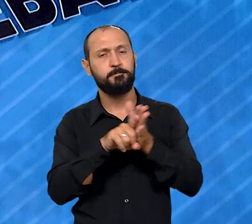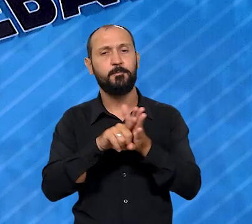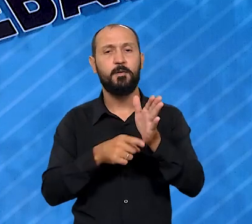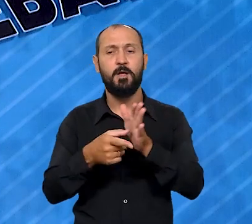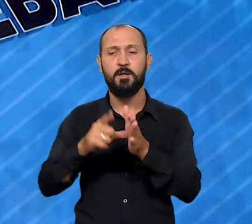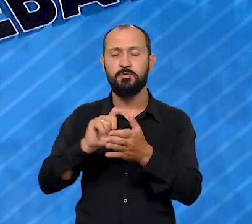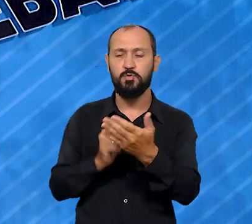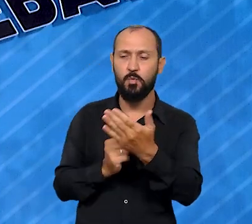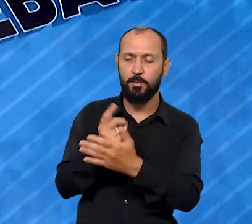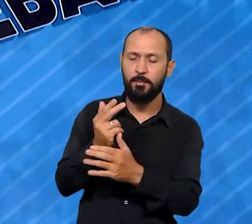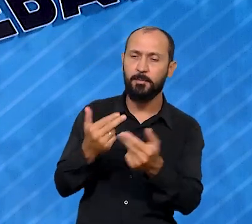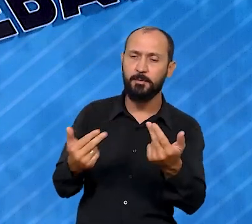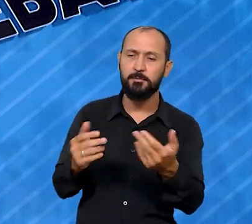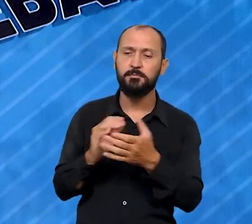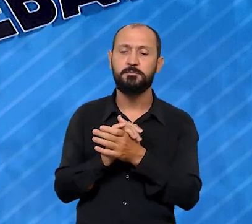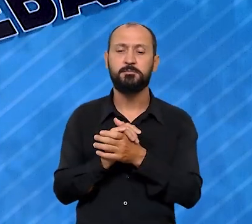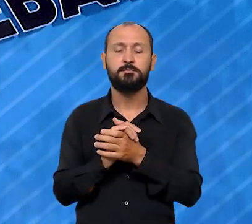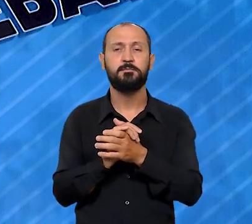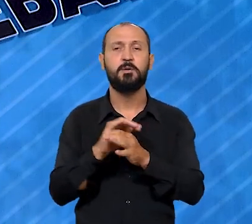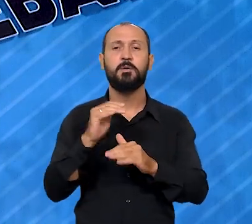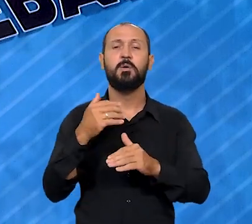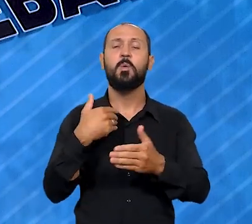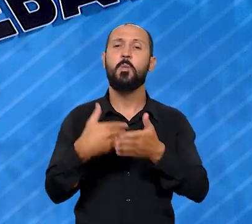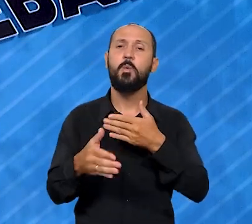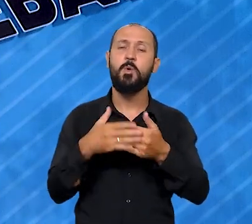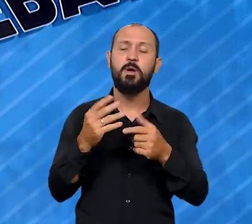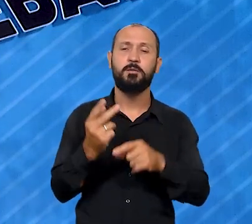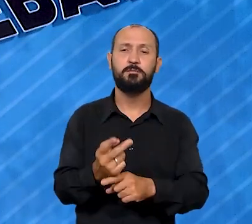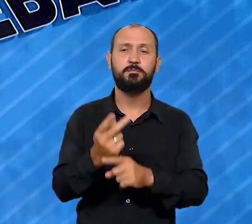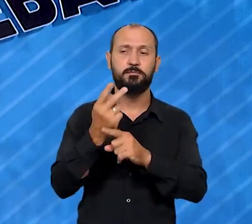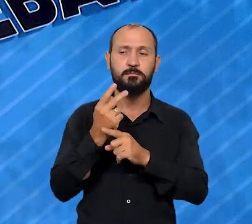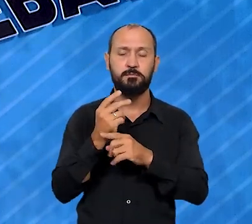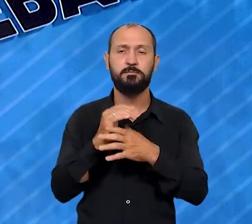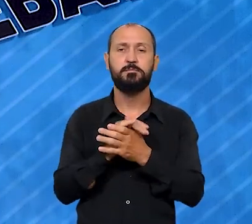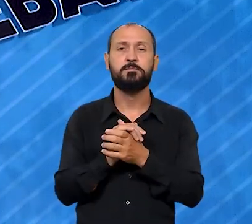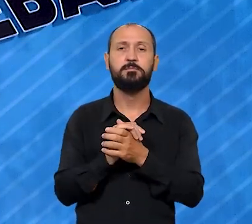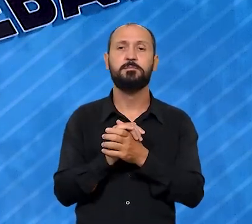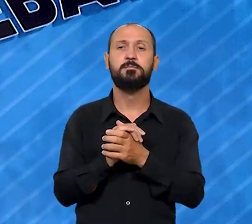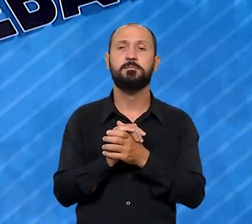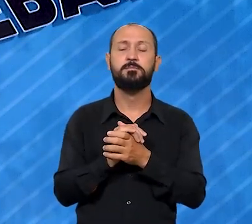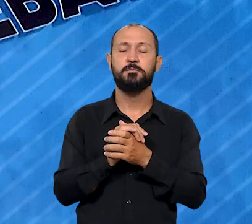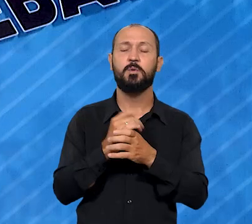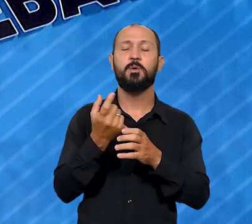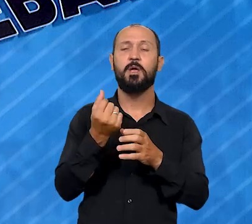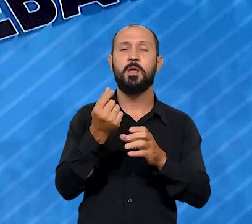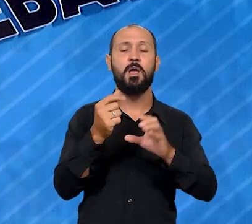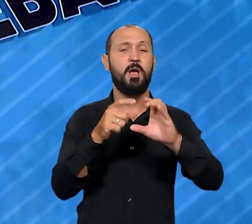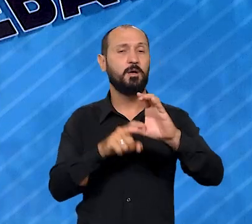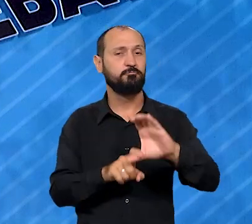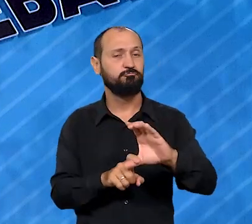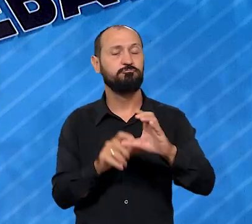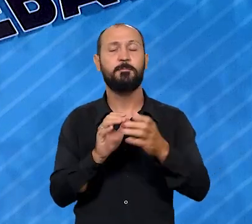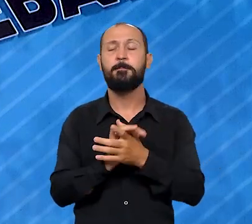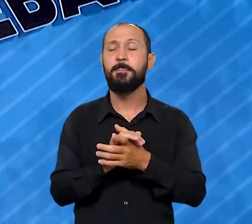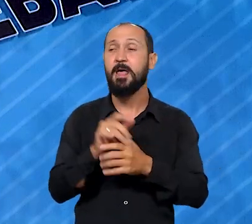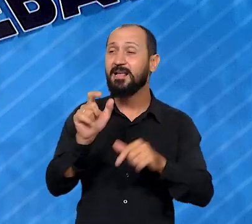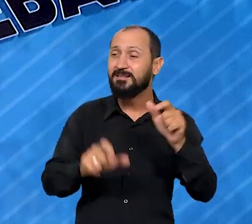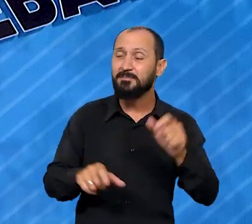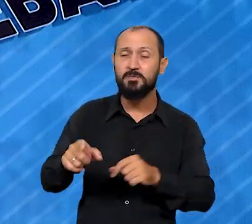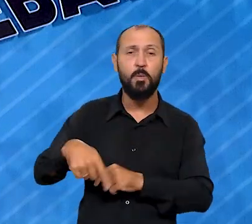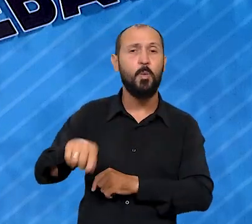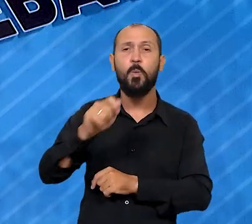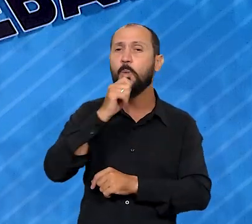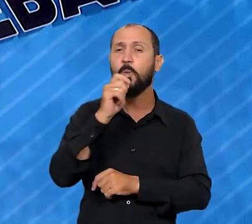uma consulta antes de comprar qualquer produto ou contratar qualquer empréstimo, utilizar qualquer crédito que seja, né?